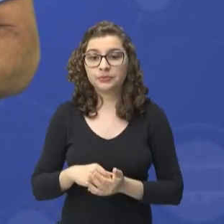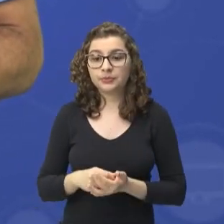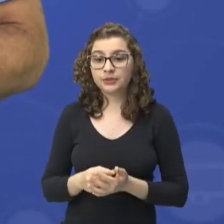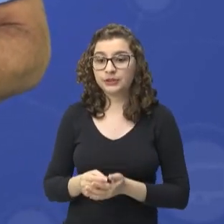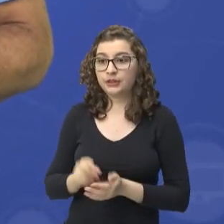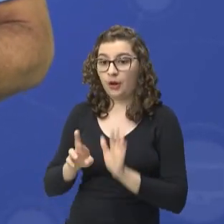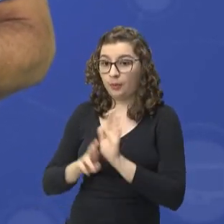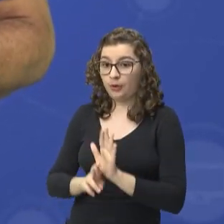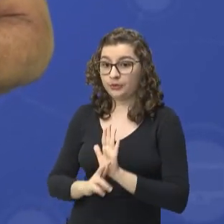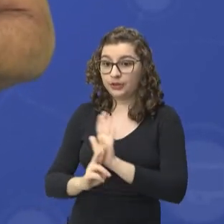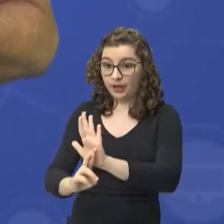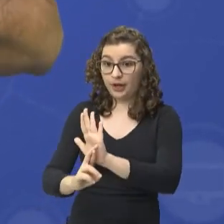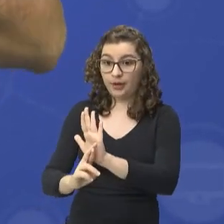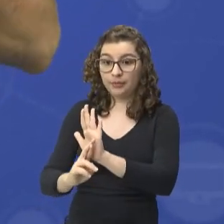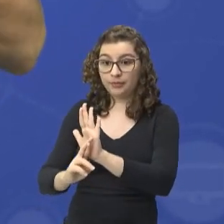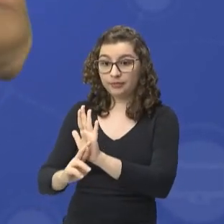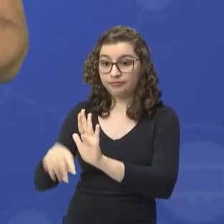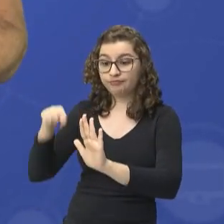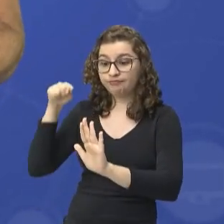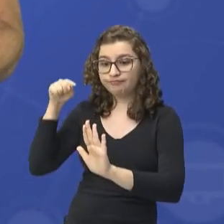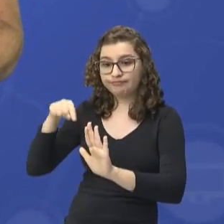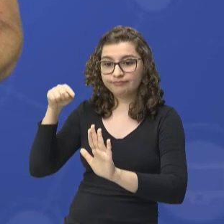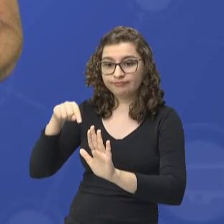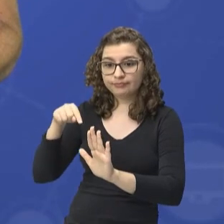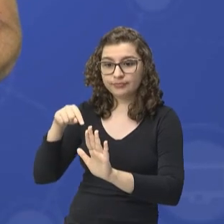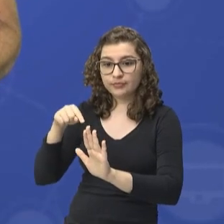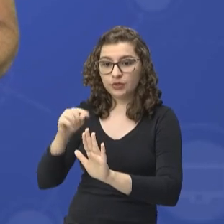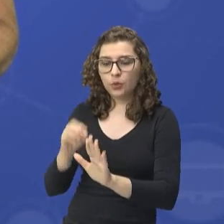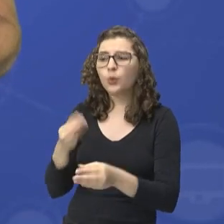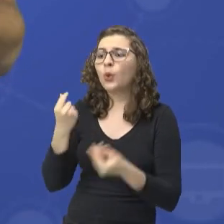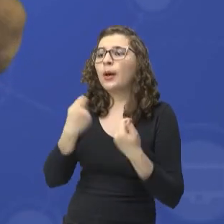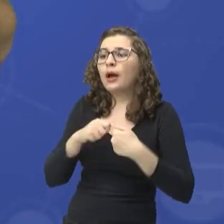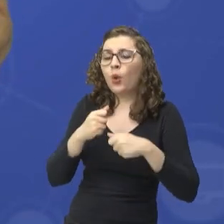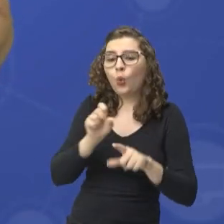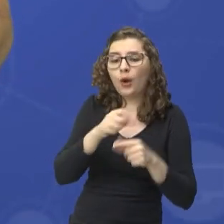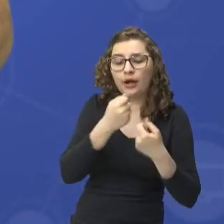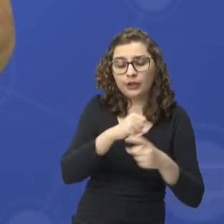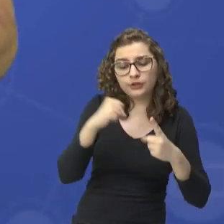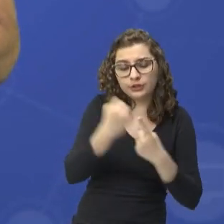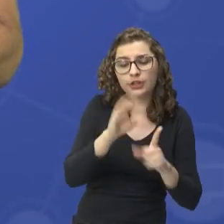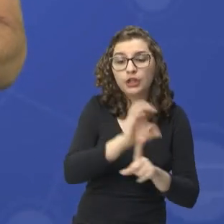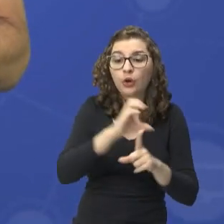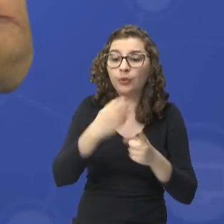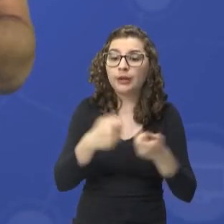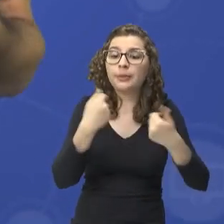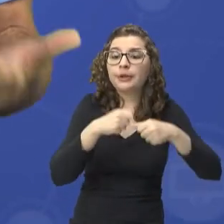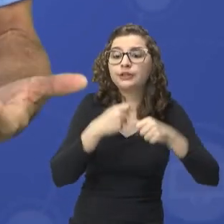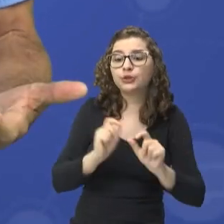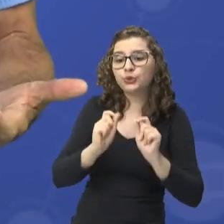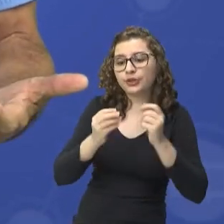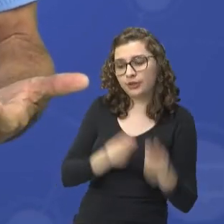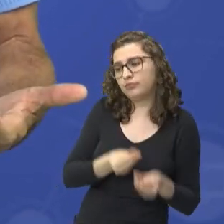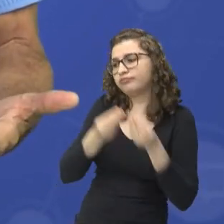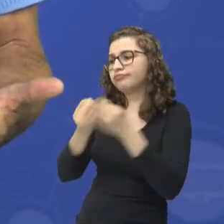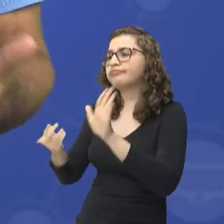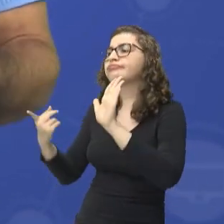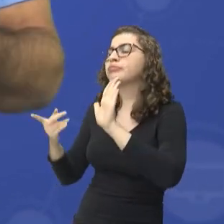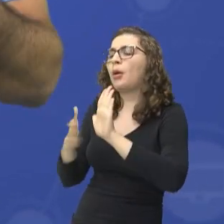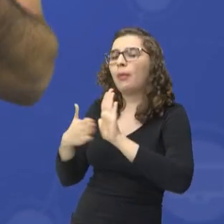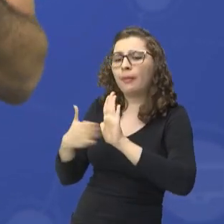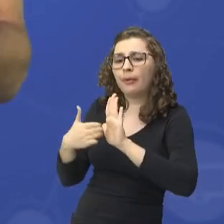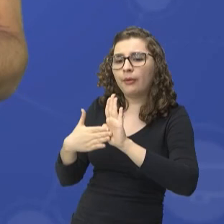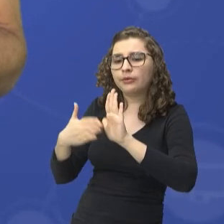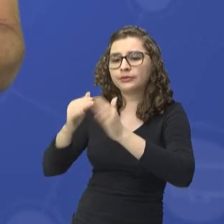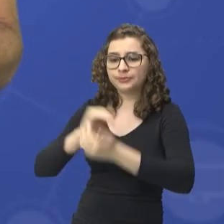nossos representantes as nossas demandas para que essas políticas públicas possam ser implementadas. Isso,